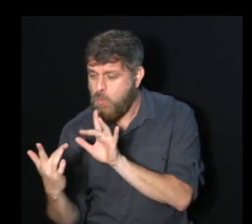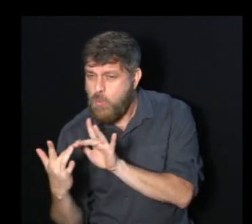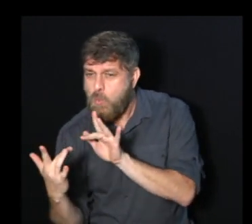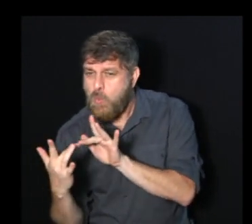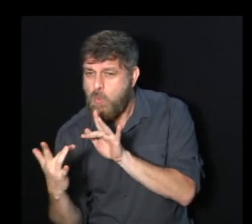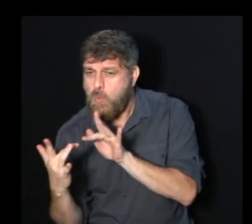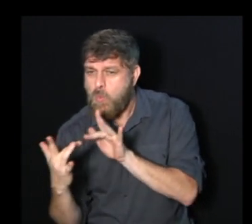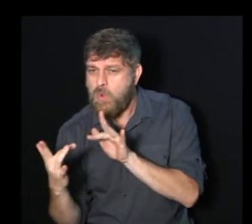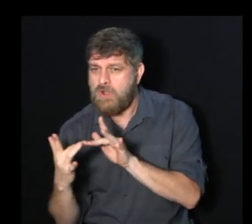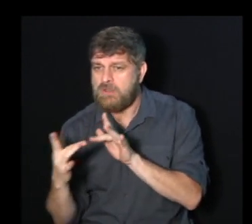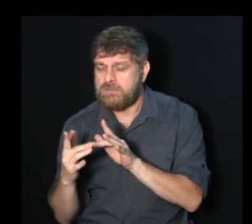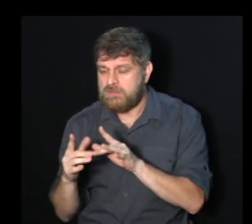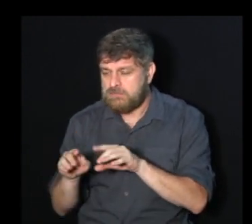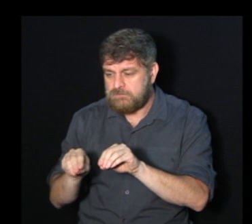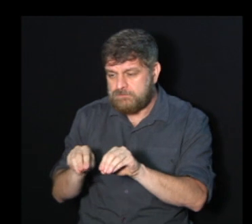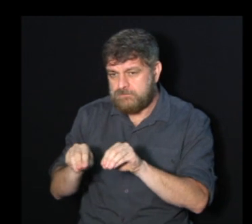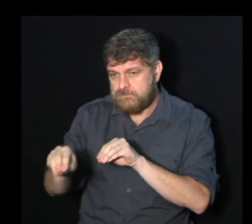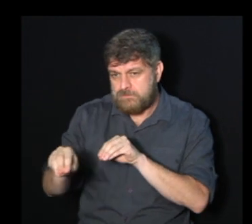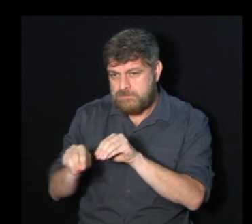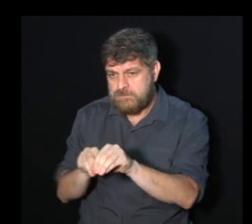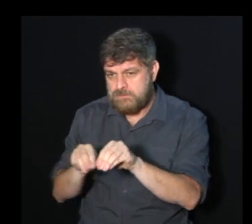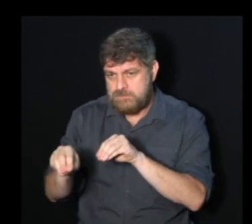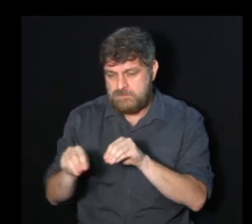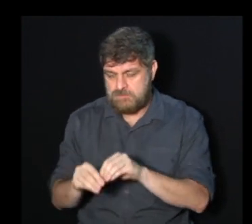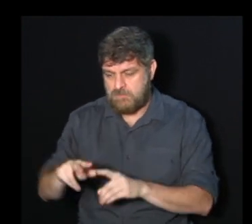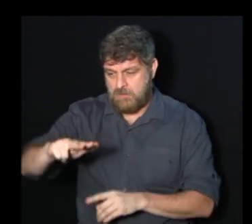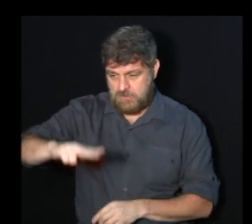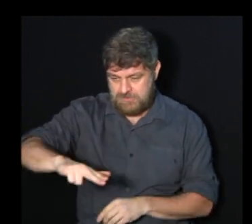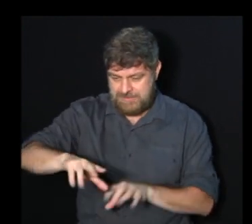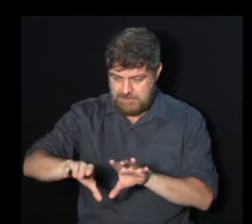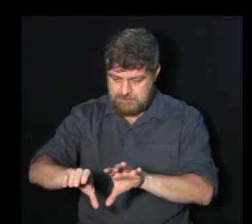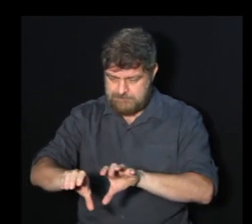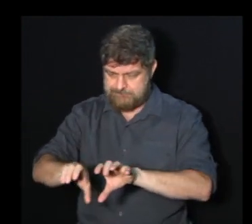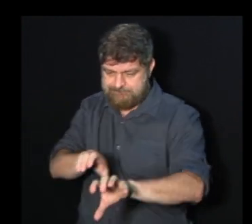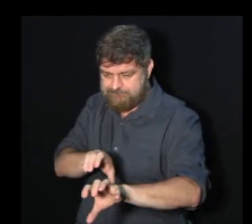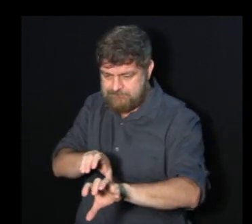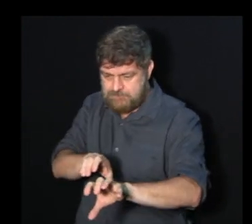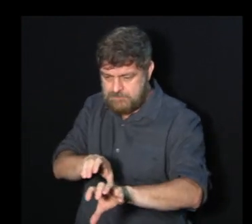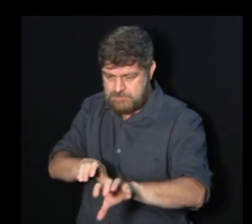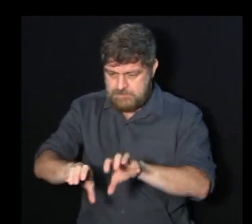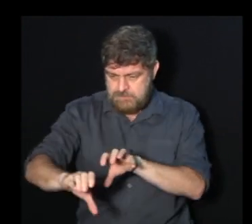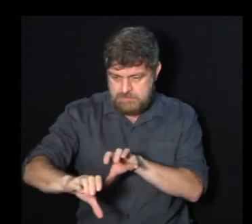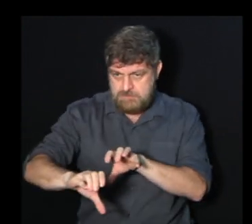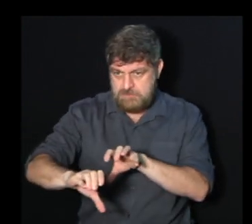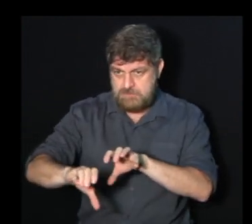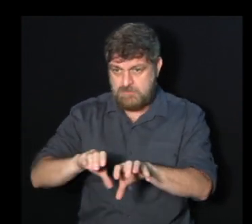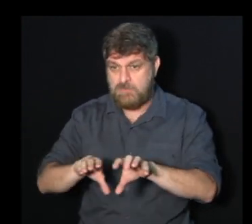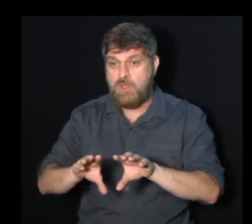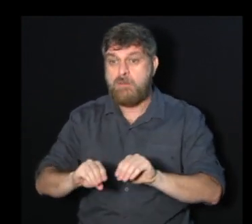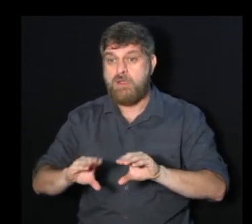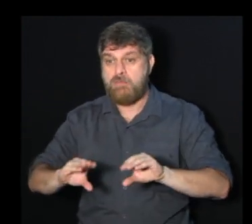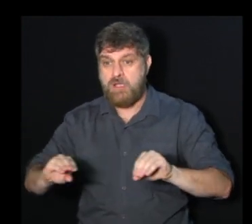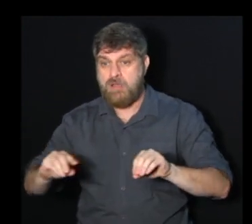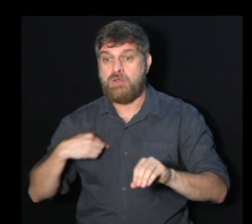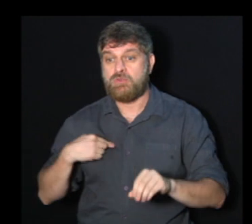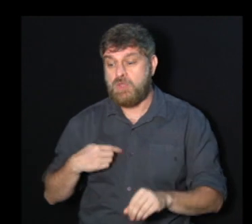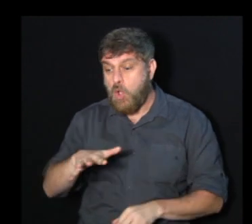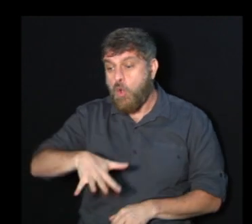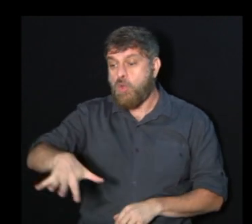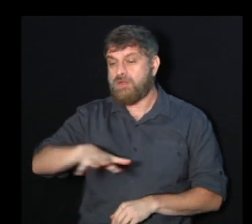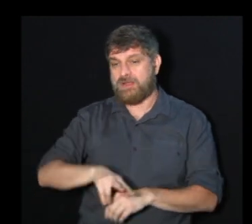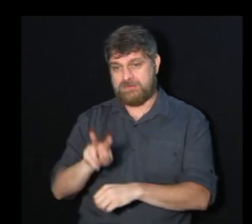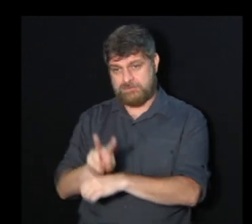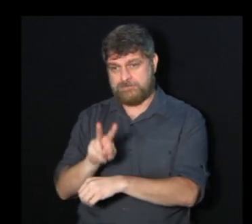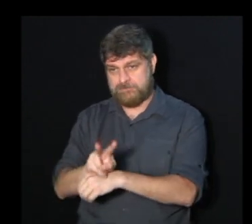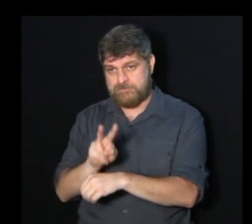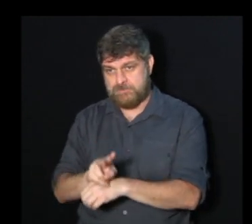talvez, manipular, movimentar o membro do paciente, o local que está sendo tratado, hoje, no